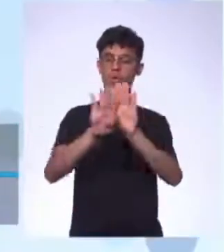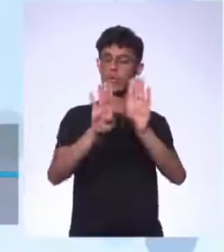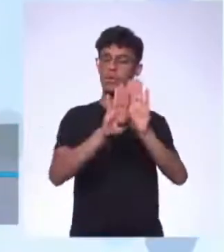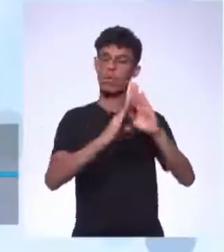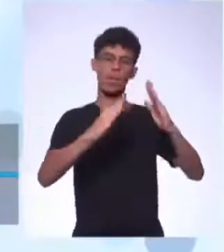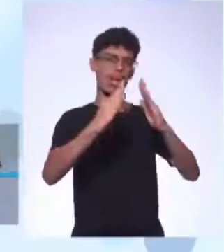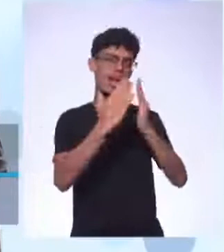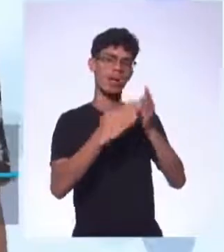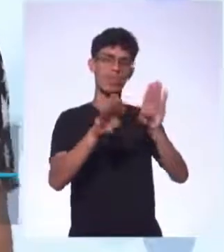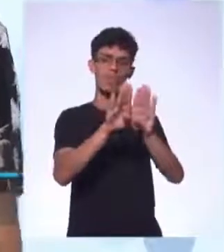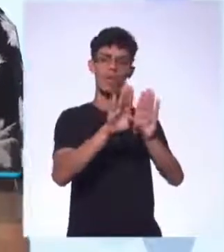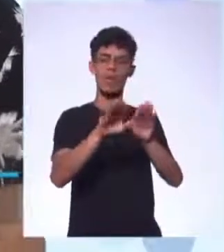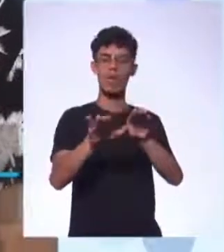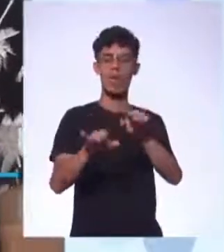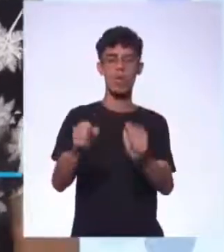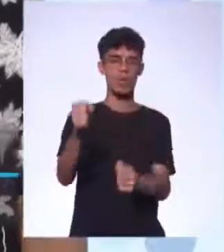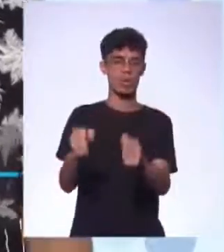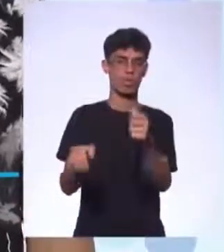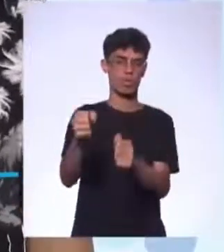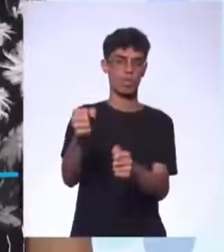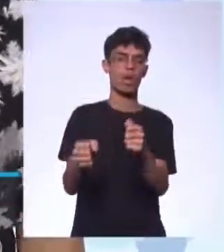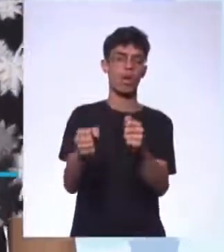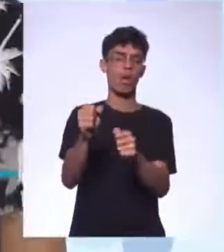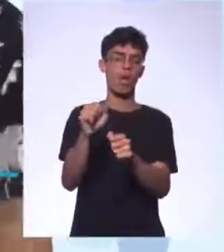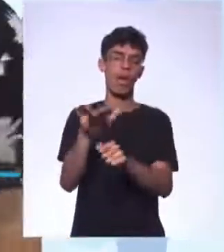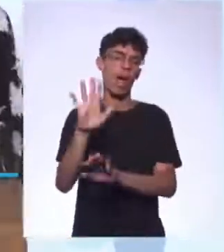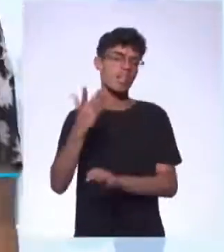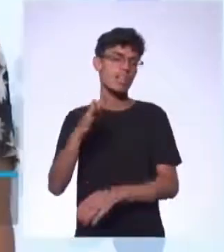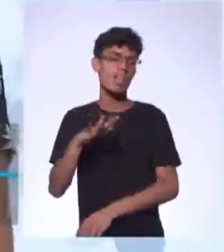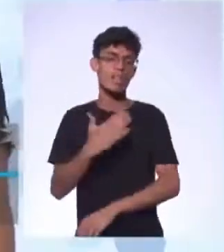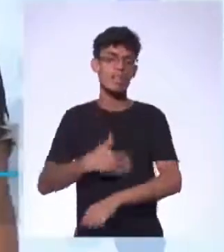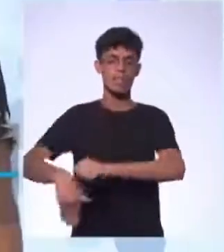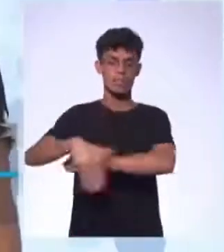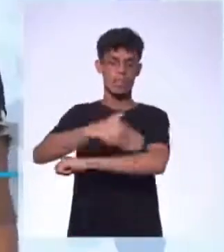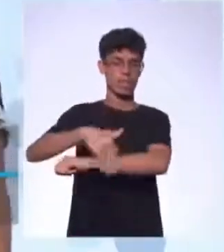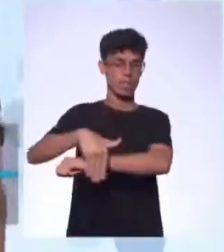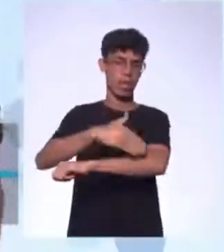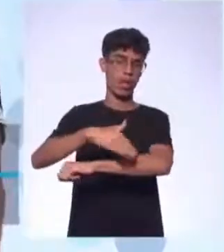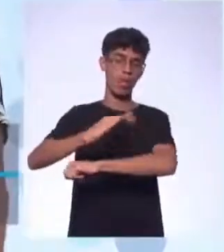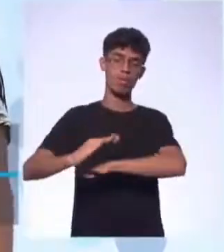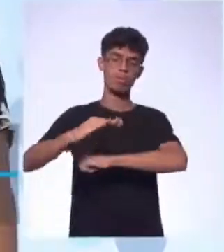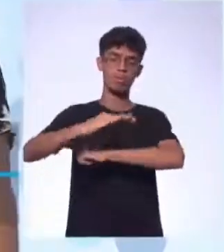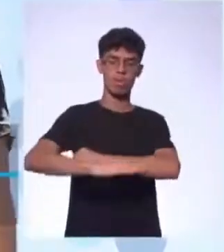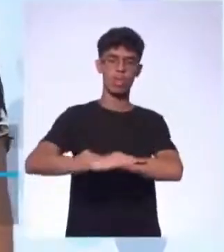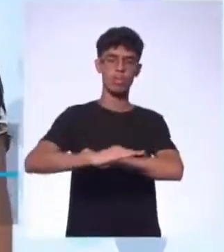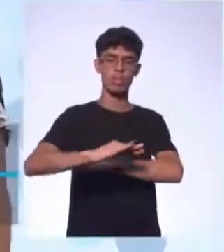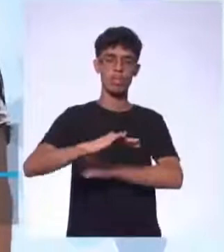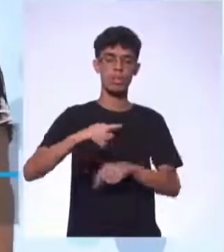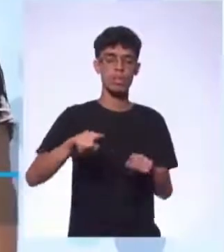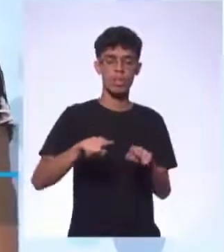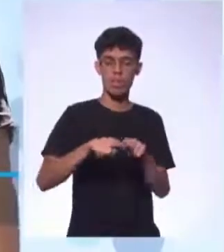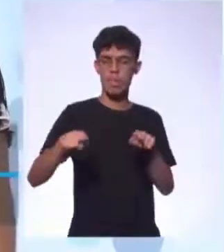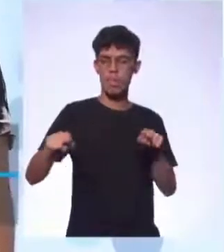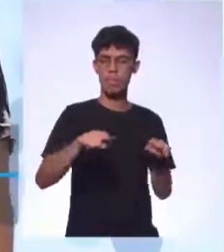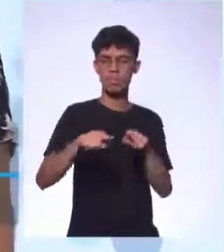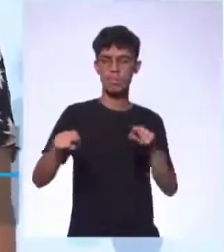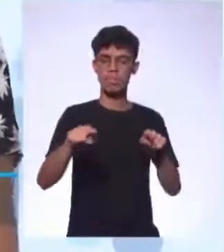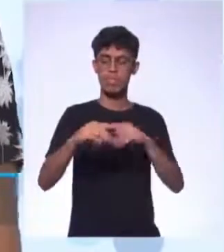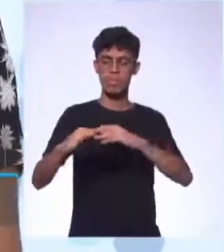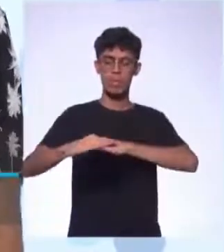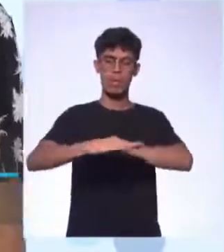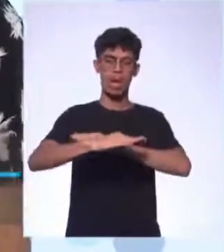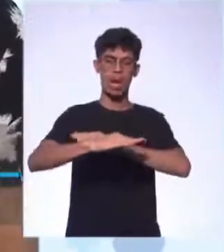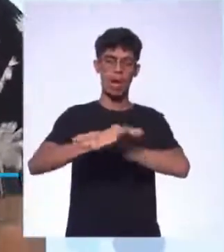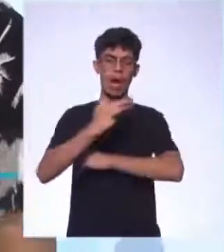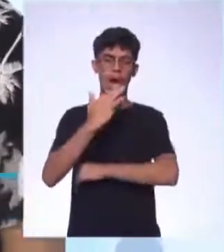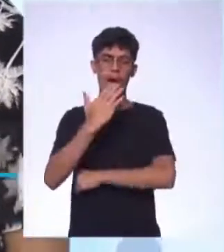em casa, alguns carros que às vezes, né, fica nas ruas aí, se você observar com o passar do tempo, ele vai se